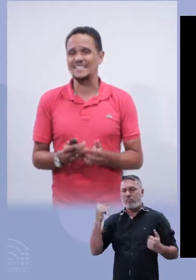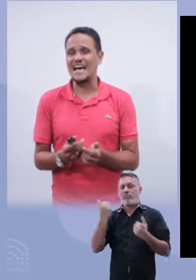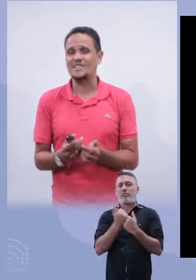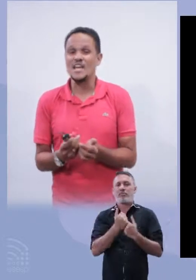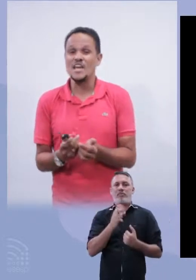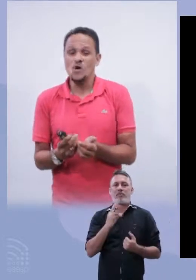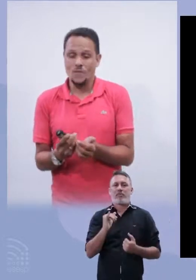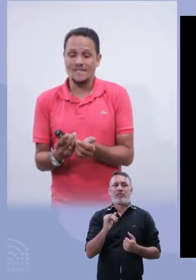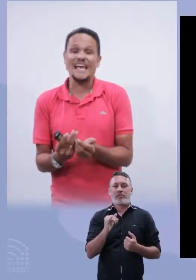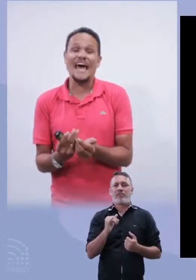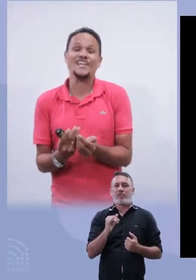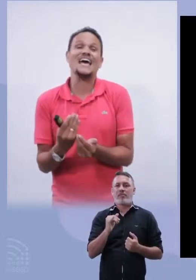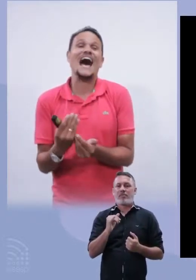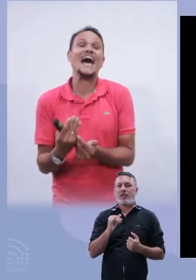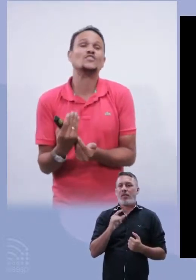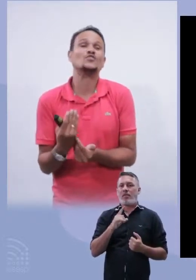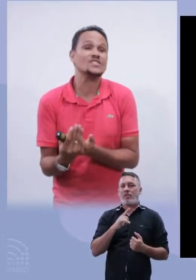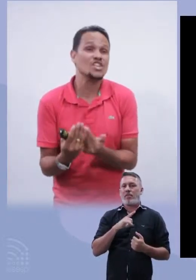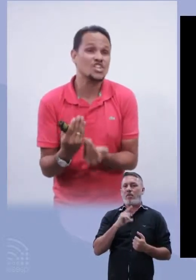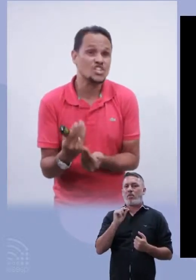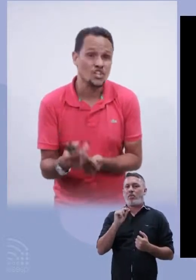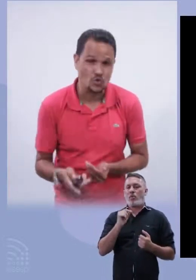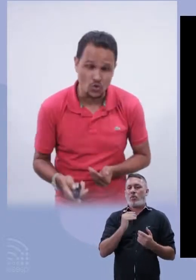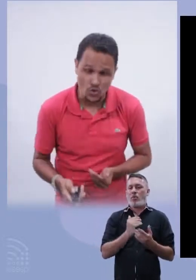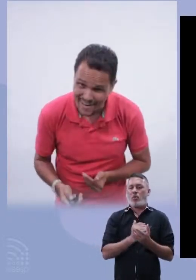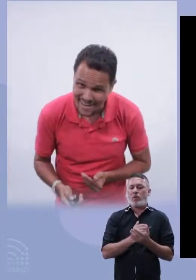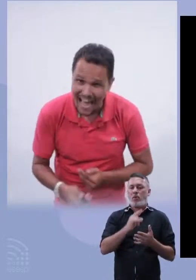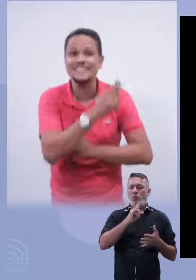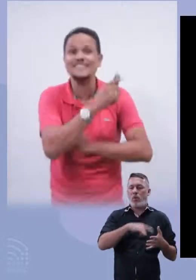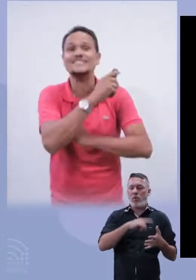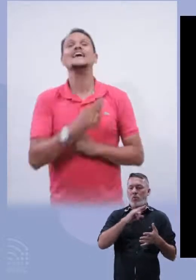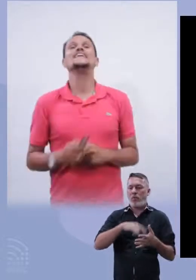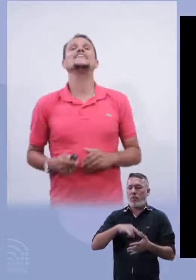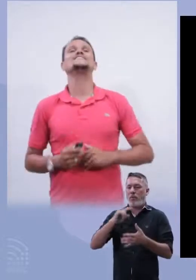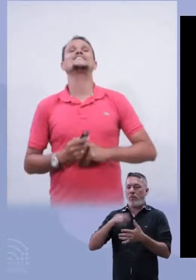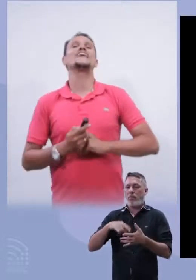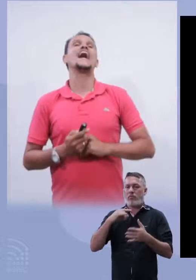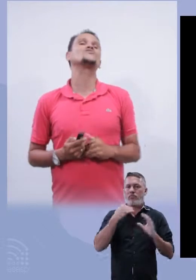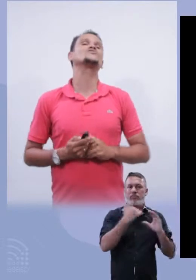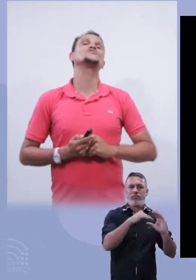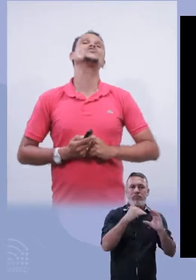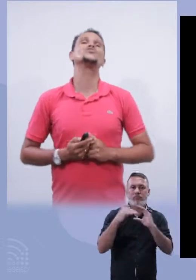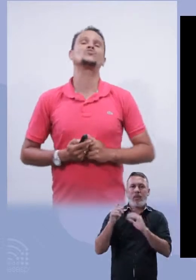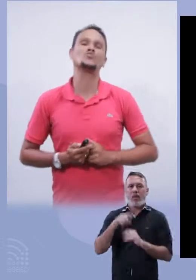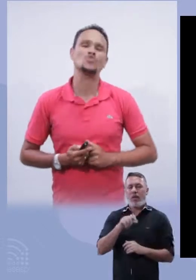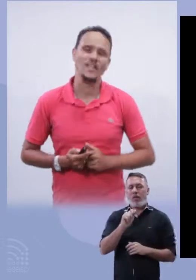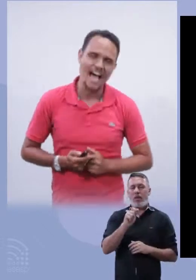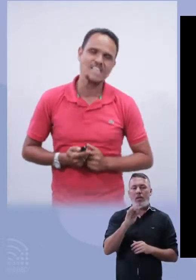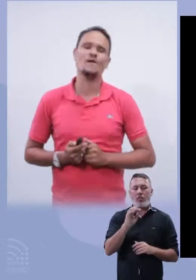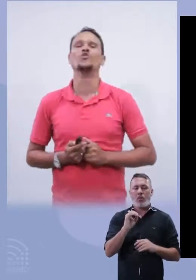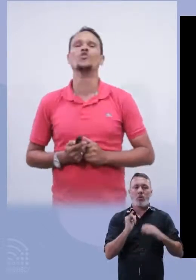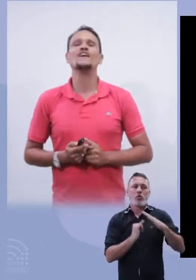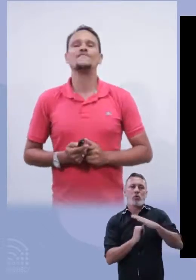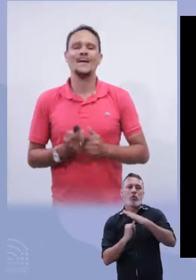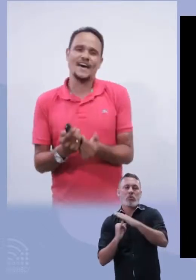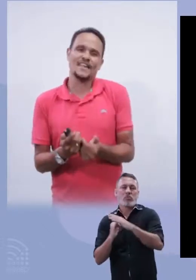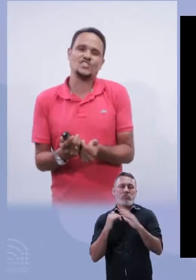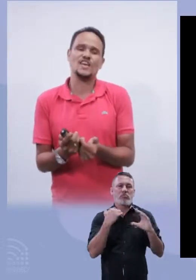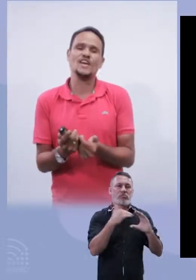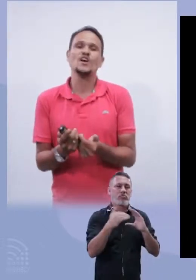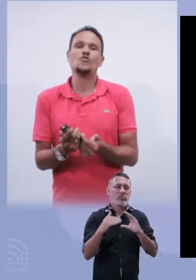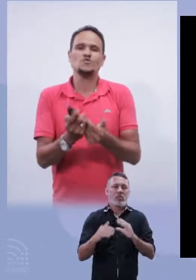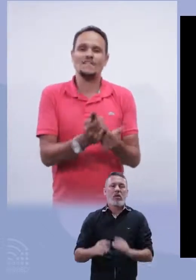ser lançada aí uma série de atos institucionais, e esses atos institucionais, meu aluno,